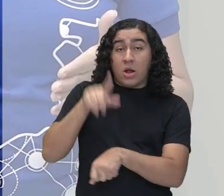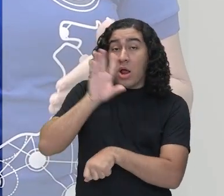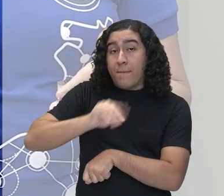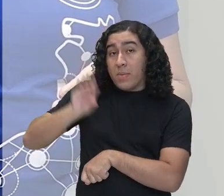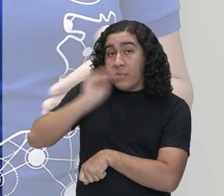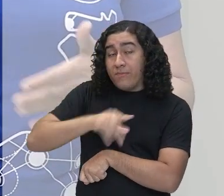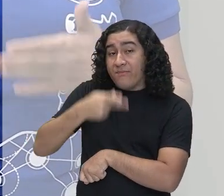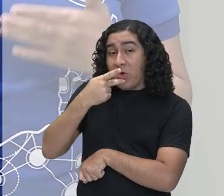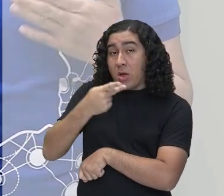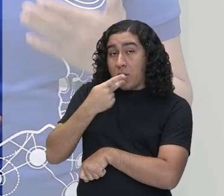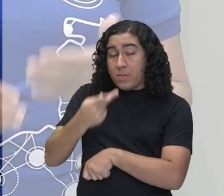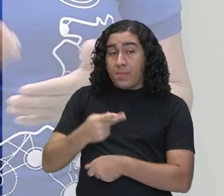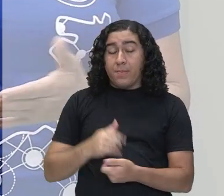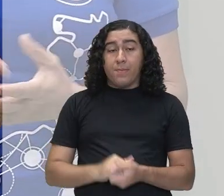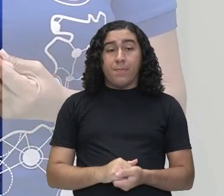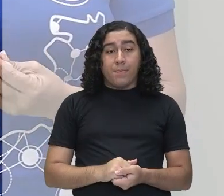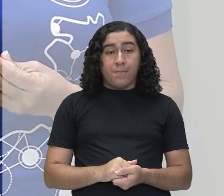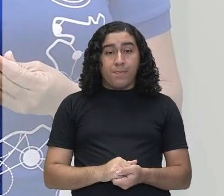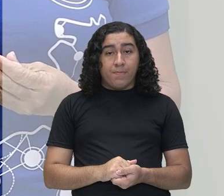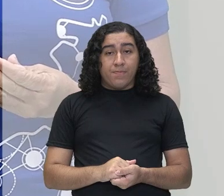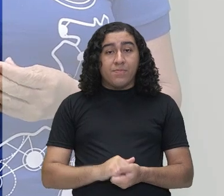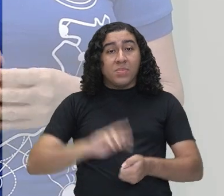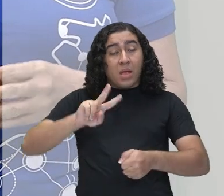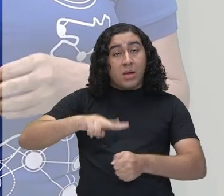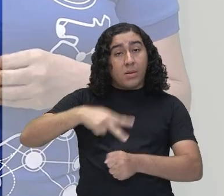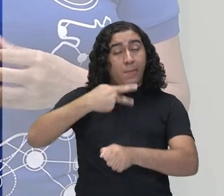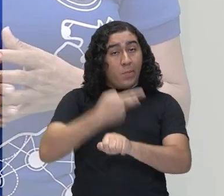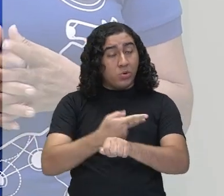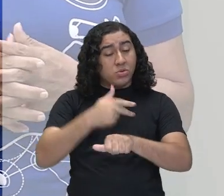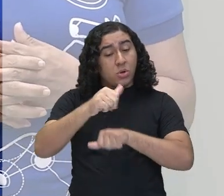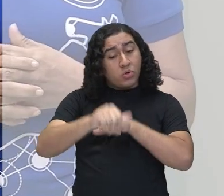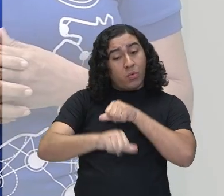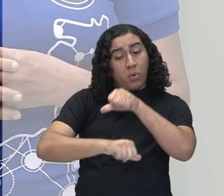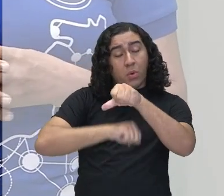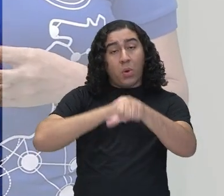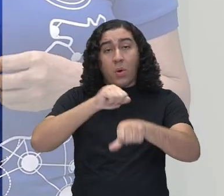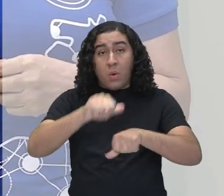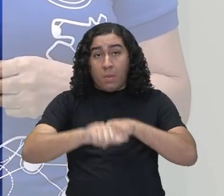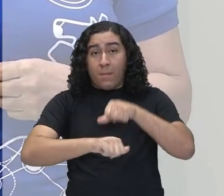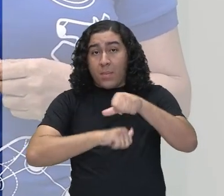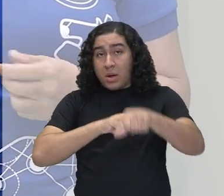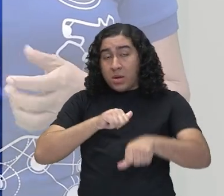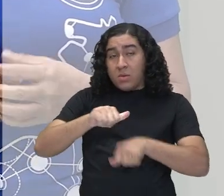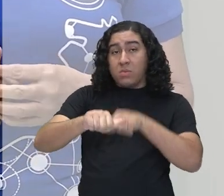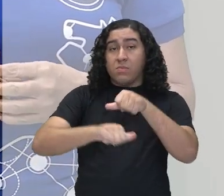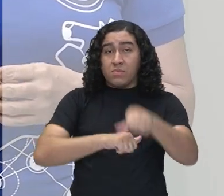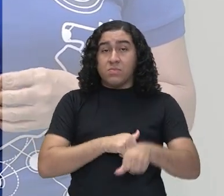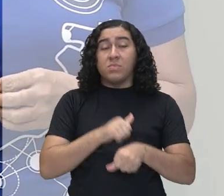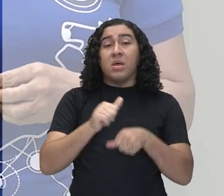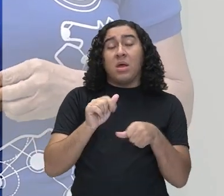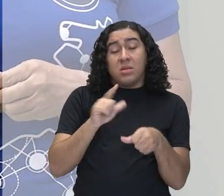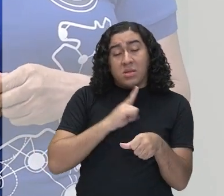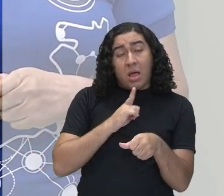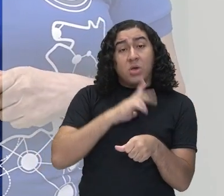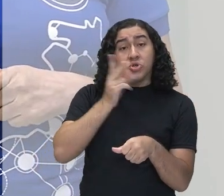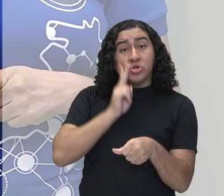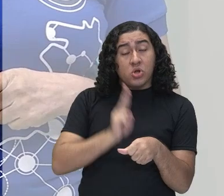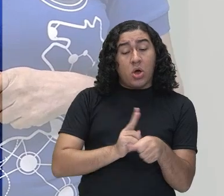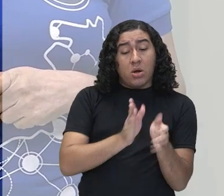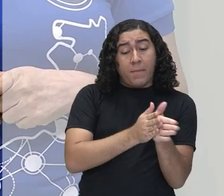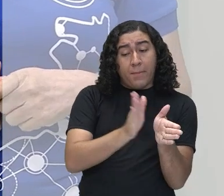estão contando. Aí vai mudando, né, de acordo com a trama e as histórias de cada um